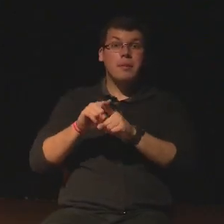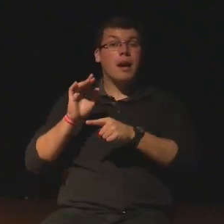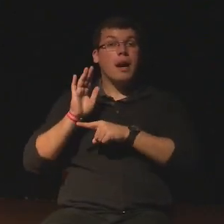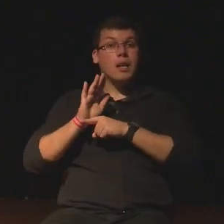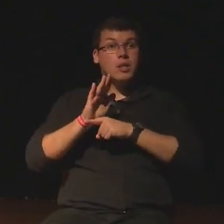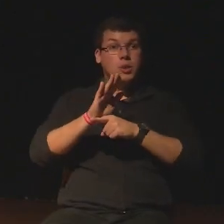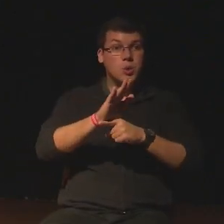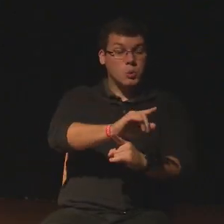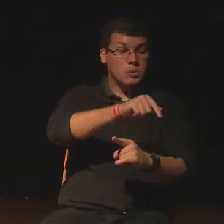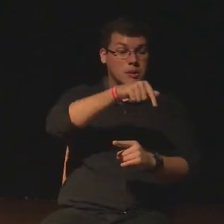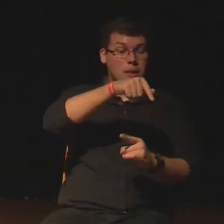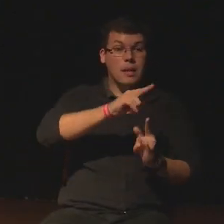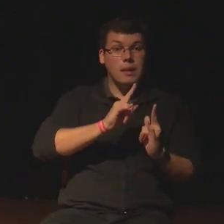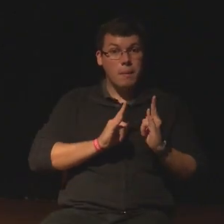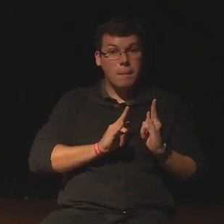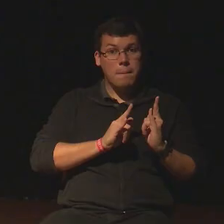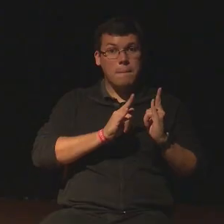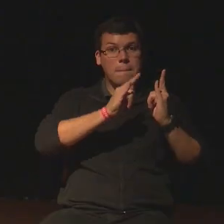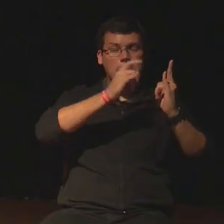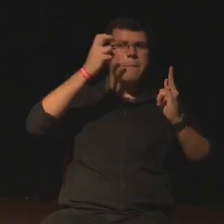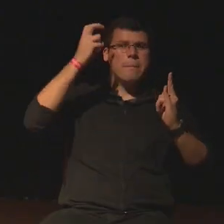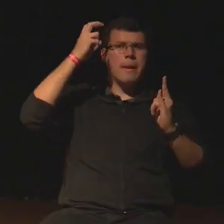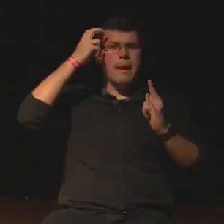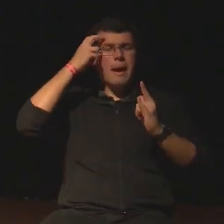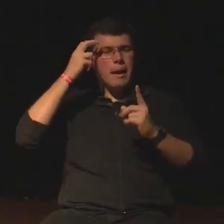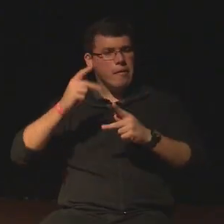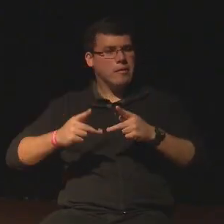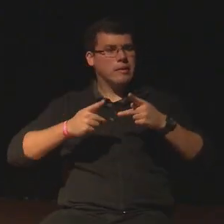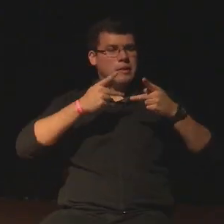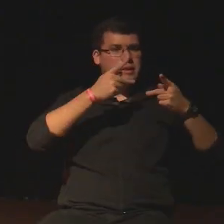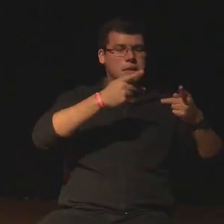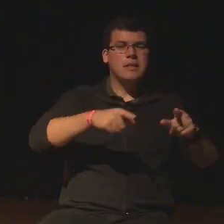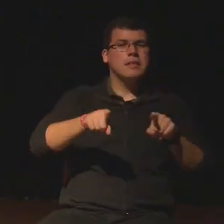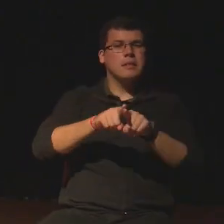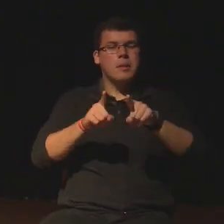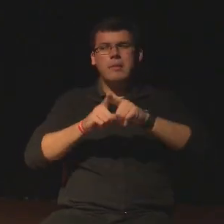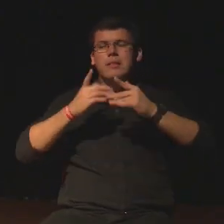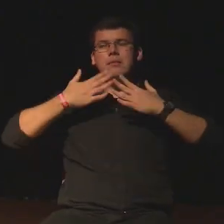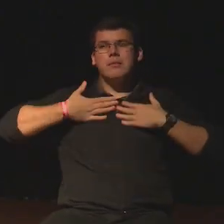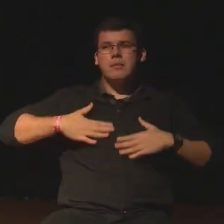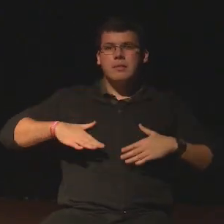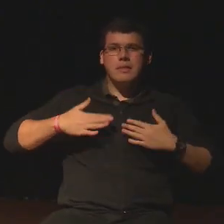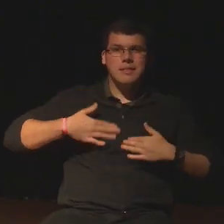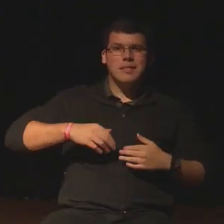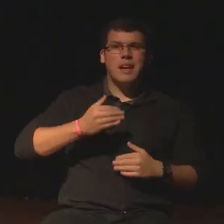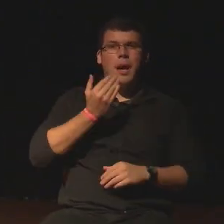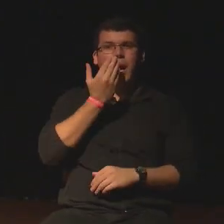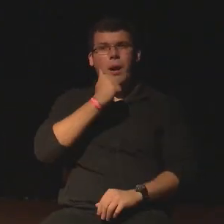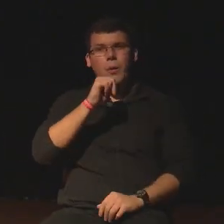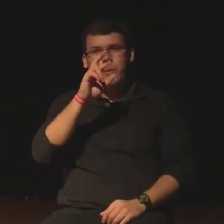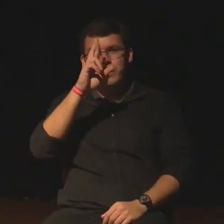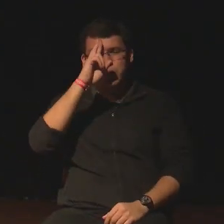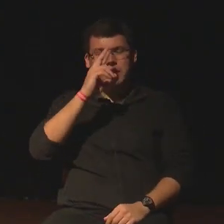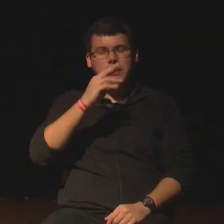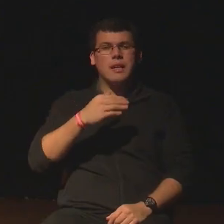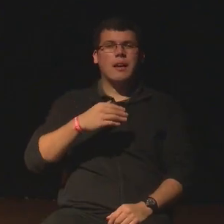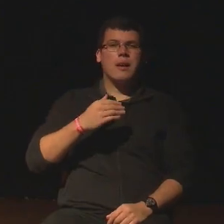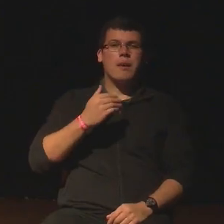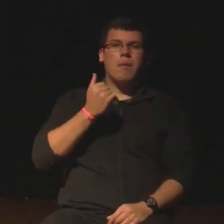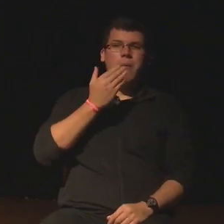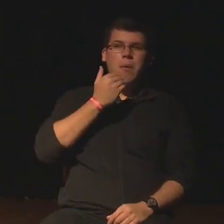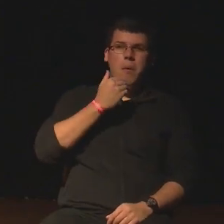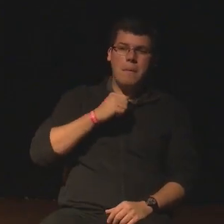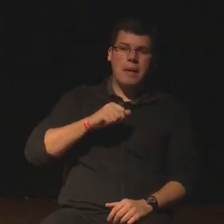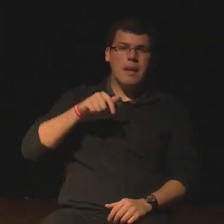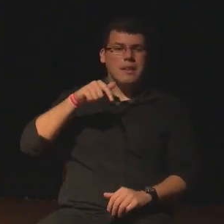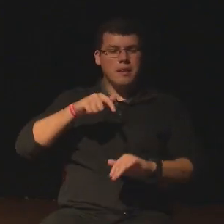edifícios, poder descansar, almoçar, fazer um lanche ali nas escadarias, com sombra. E